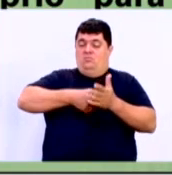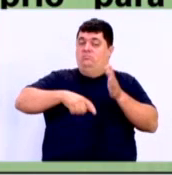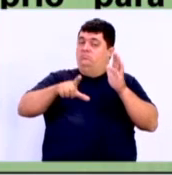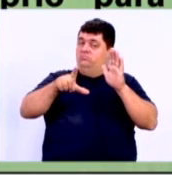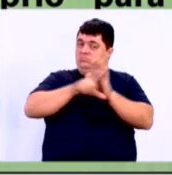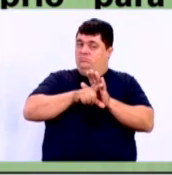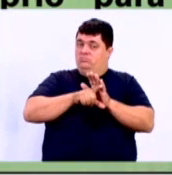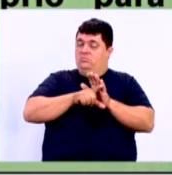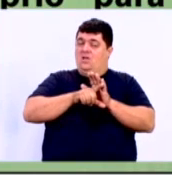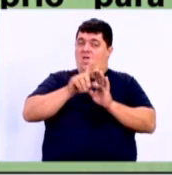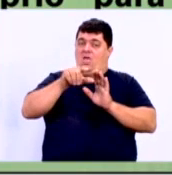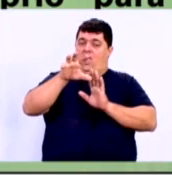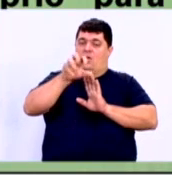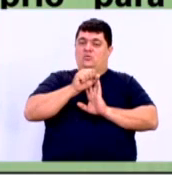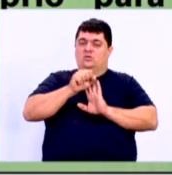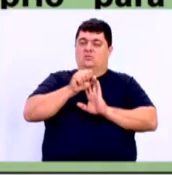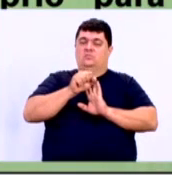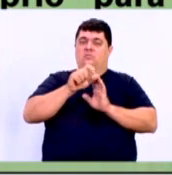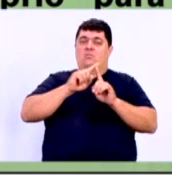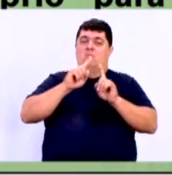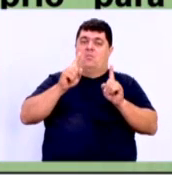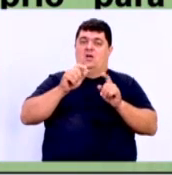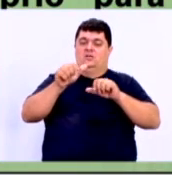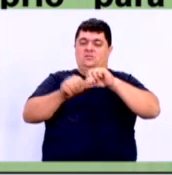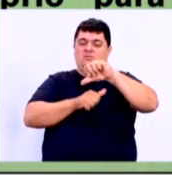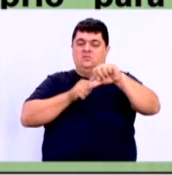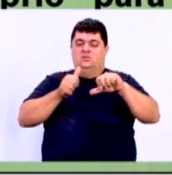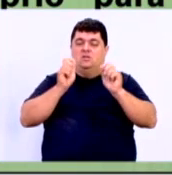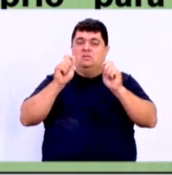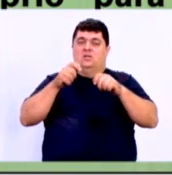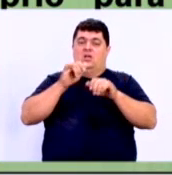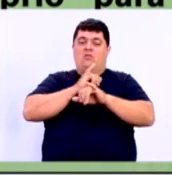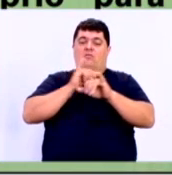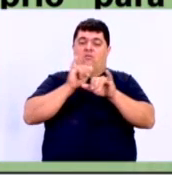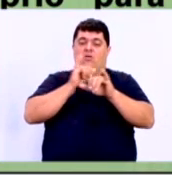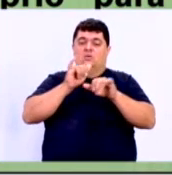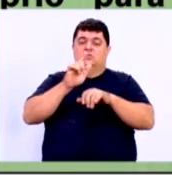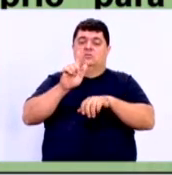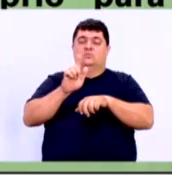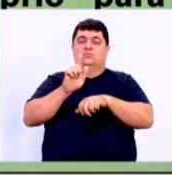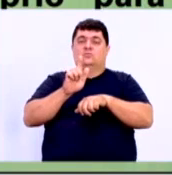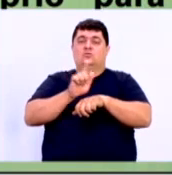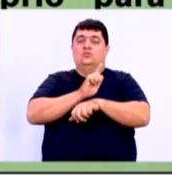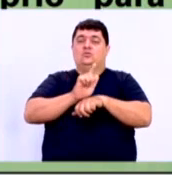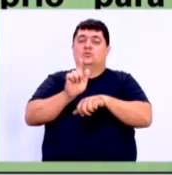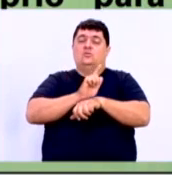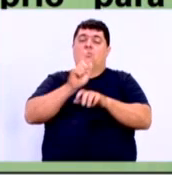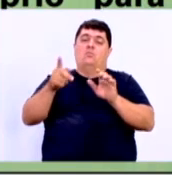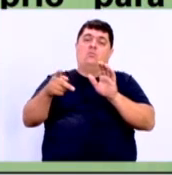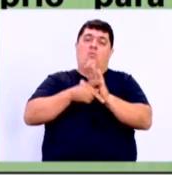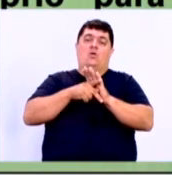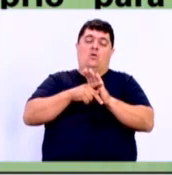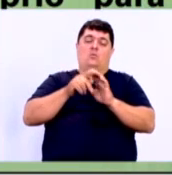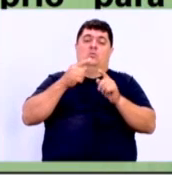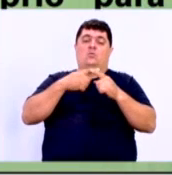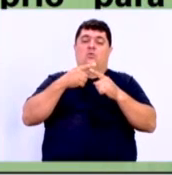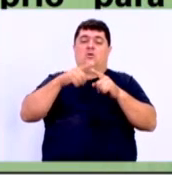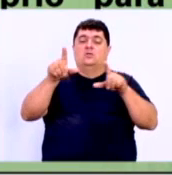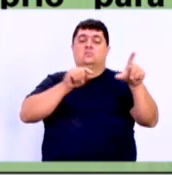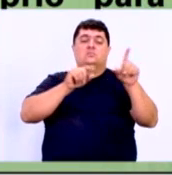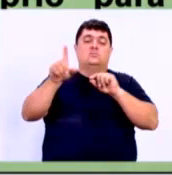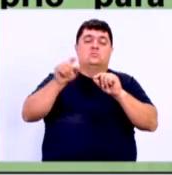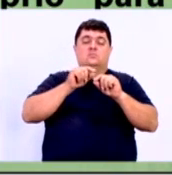por absorção. Mas o custeio variável, ele te dá informações gerenciais, informações para a sua tomada de